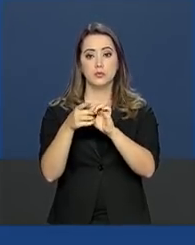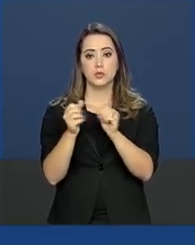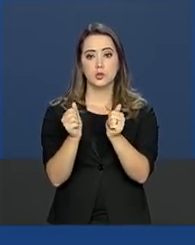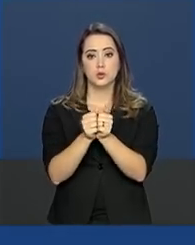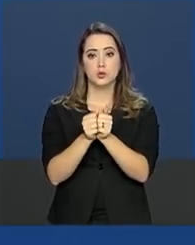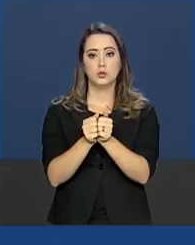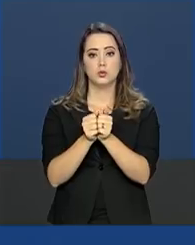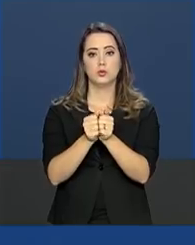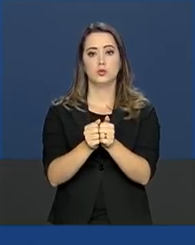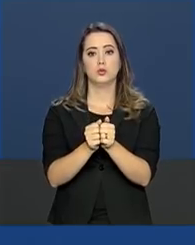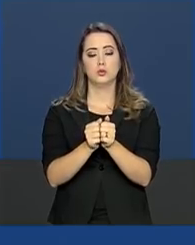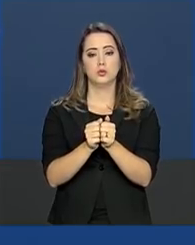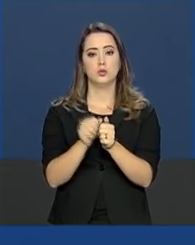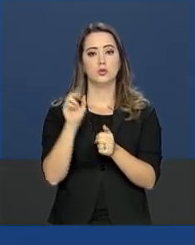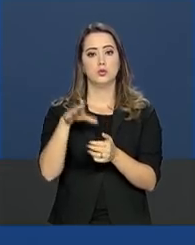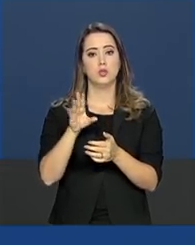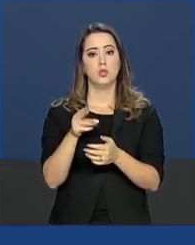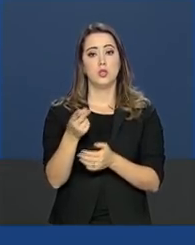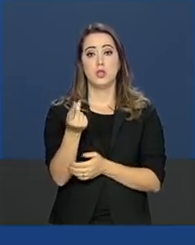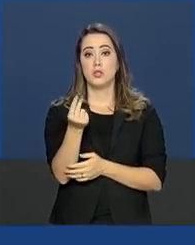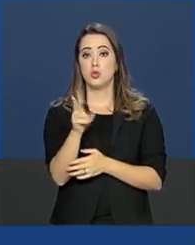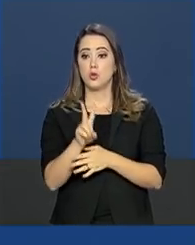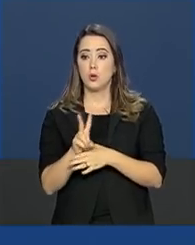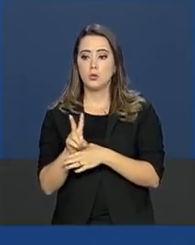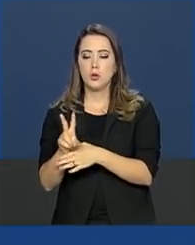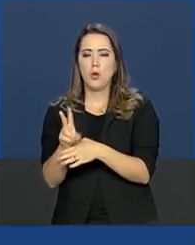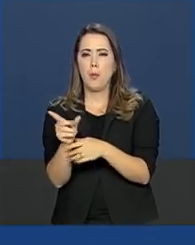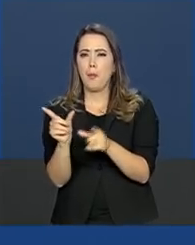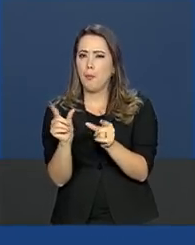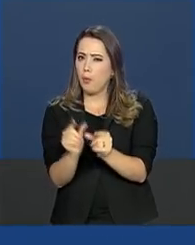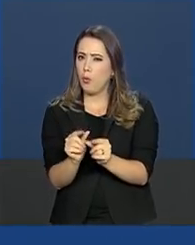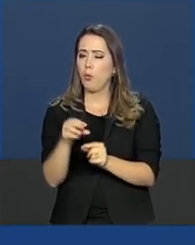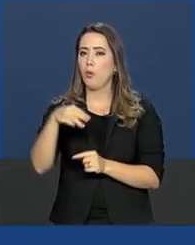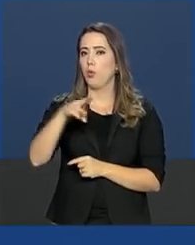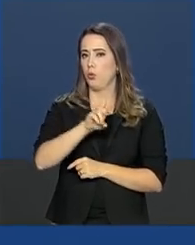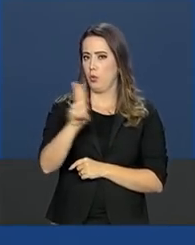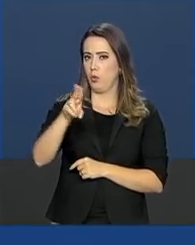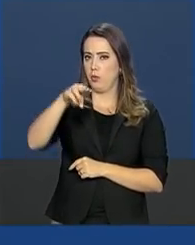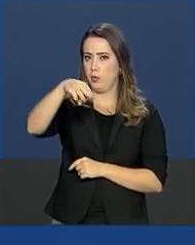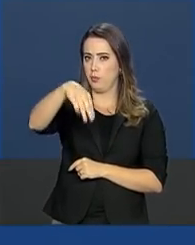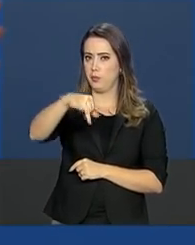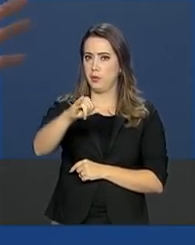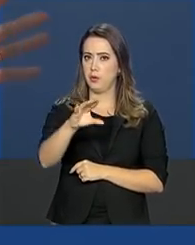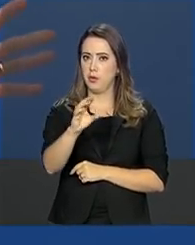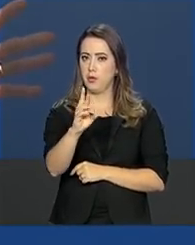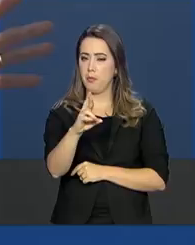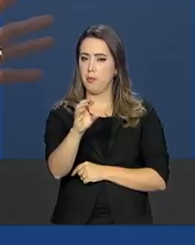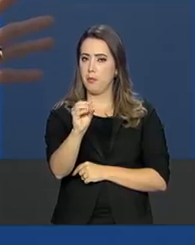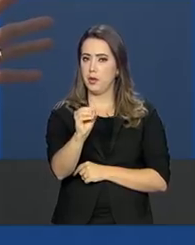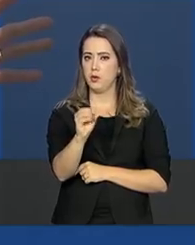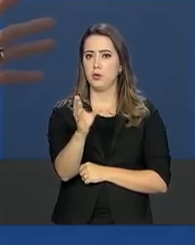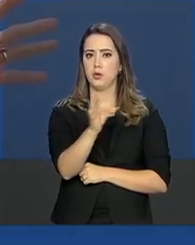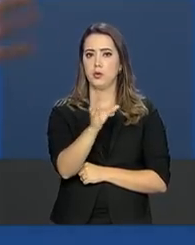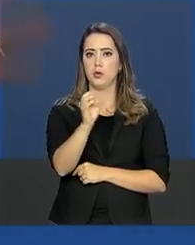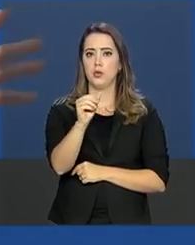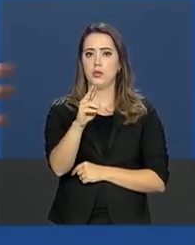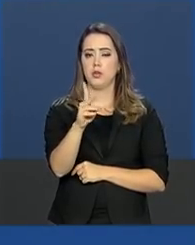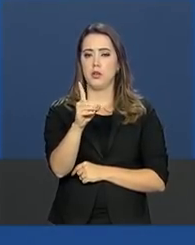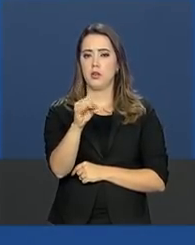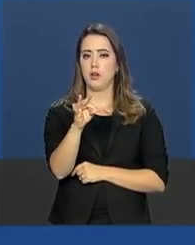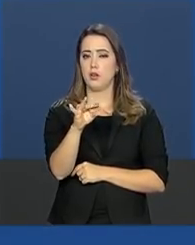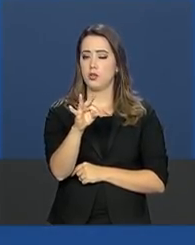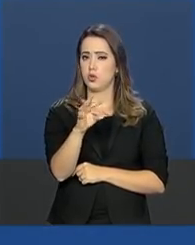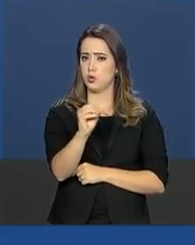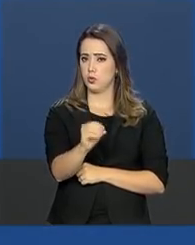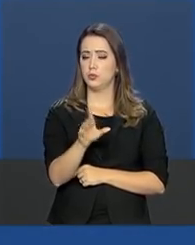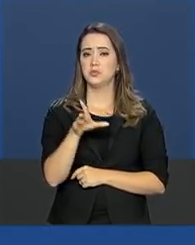basicamente nesse chamado microcrédito. Os senhores e as senhoras perceberam que foram 3 bilhões